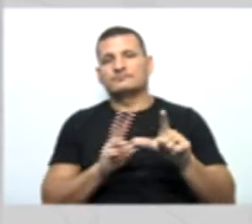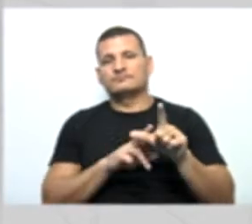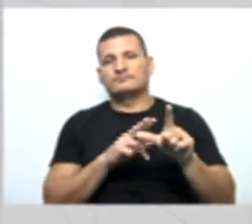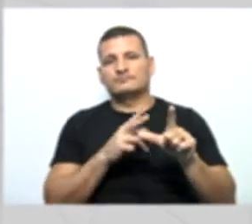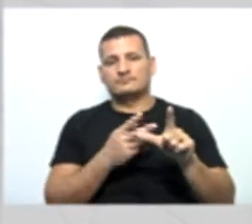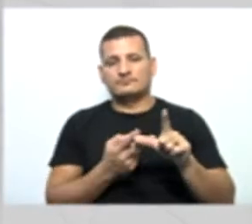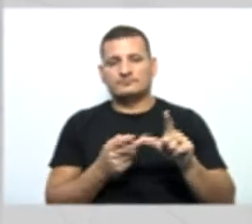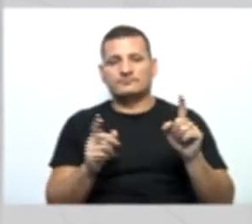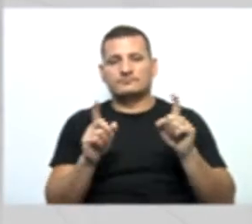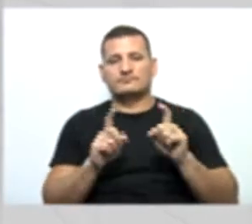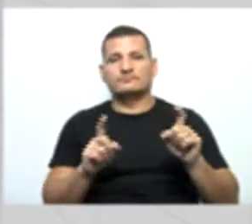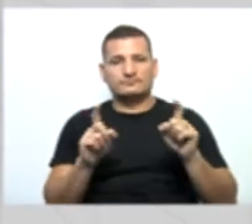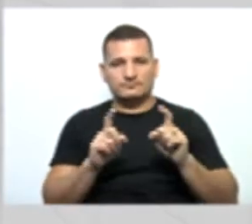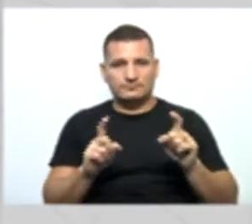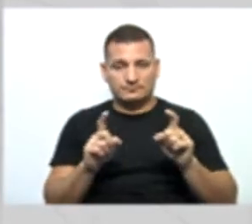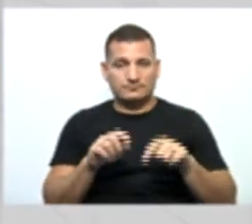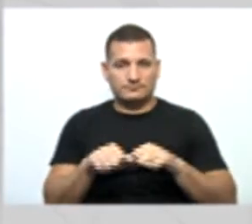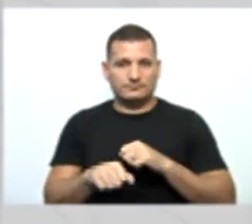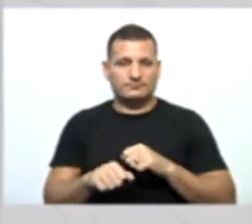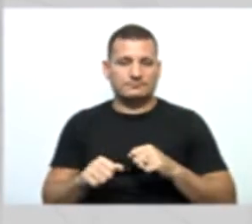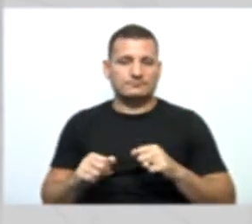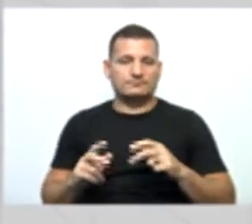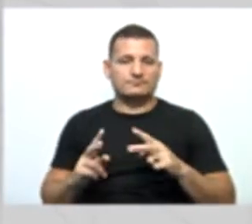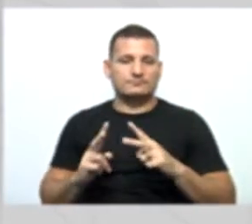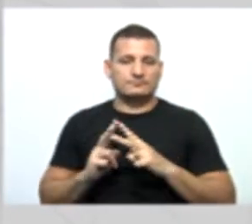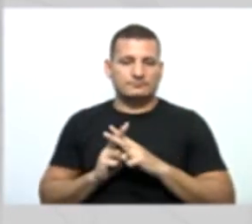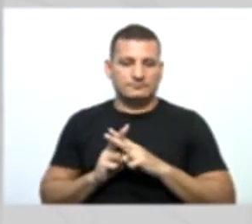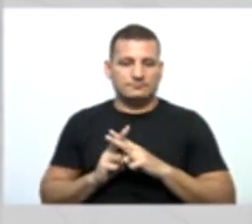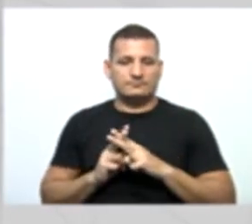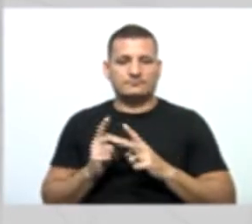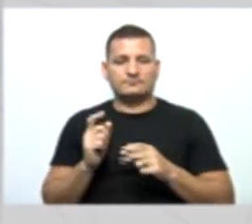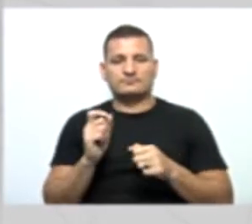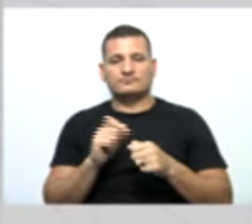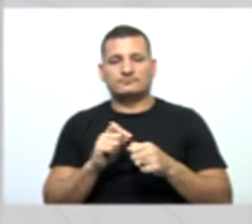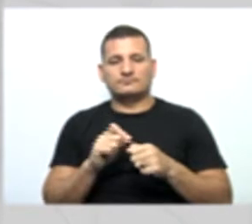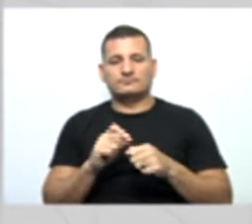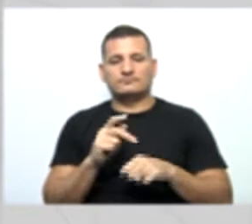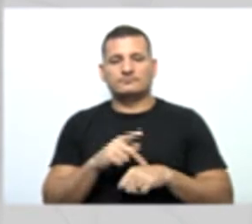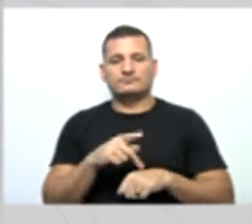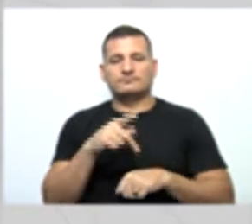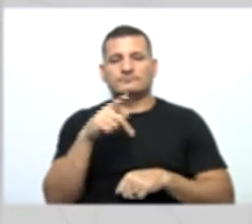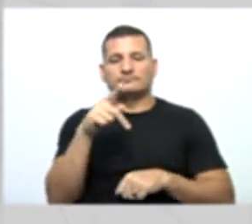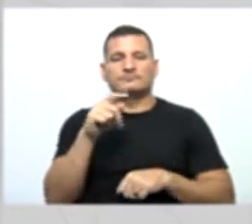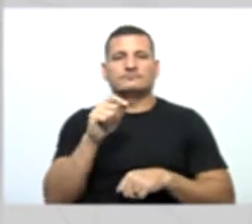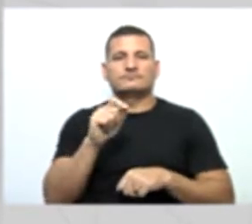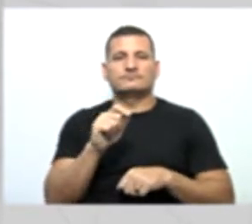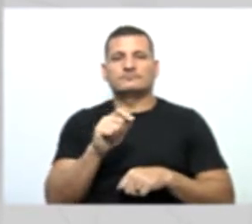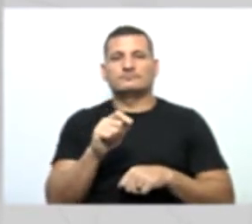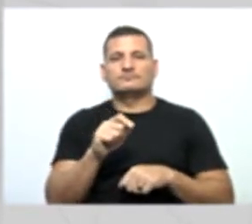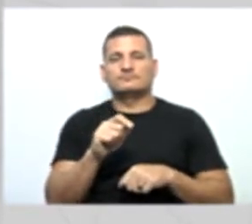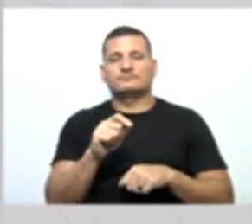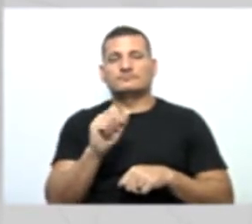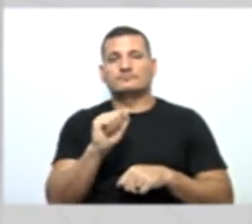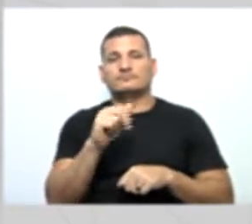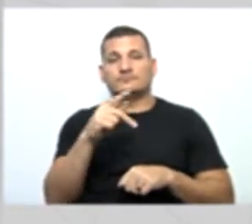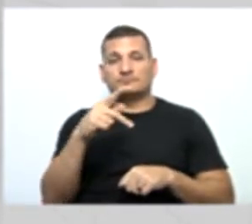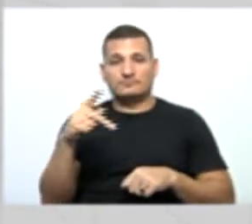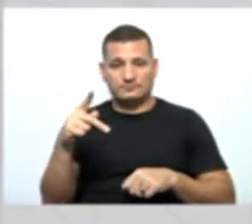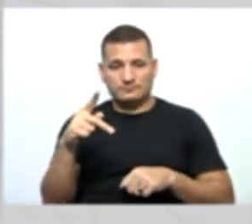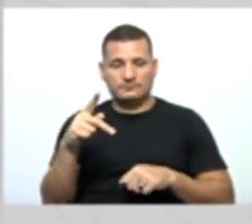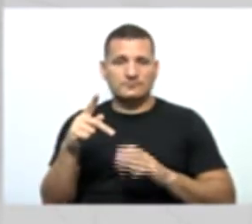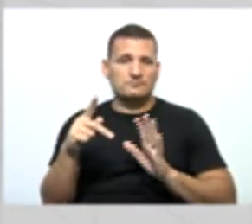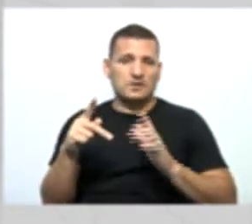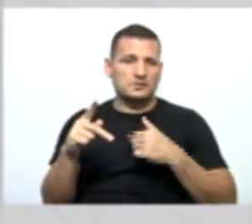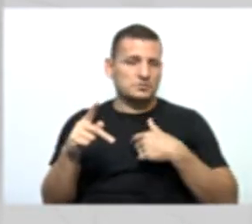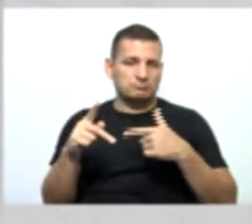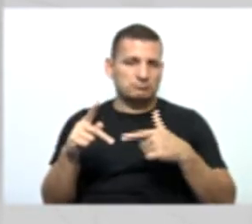informática pela Universidade Federal de Rondônia. Fiz uma especialização em desenvolvimento de aplicações para dispositivos móveis. Apesar de não